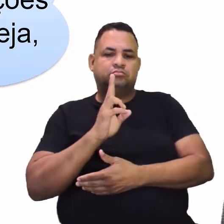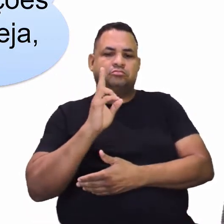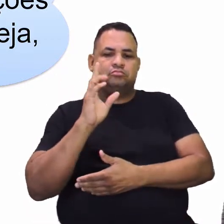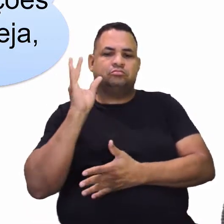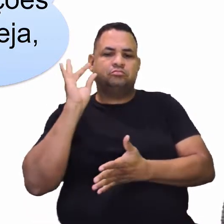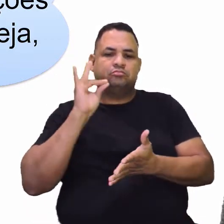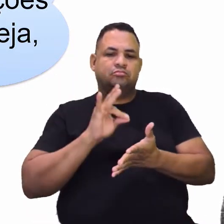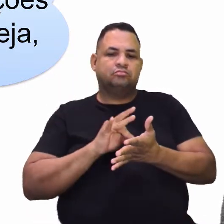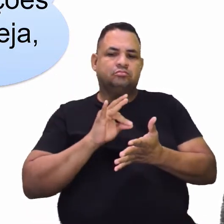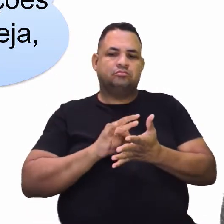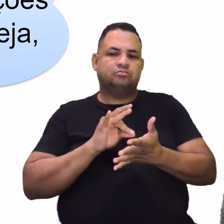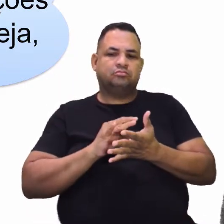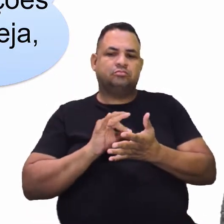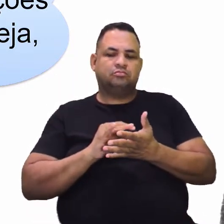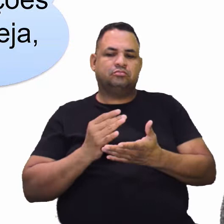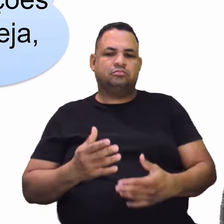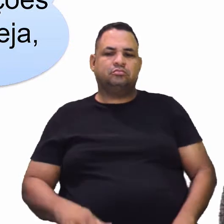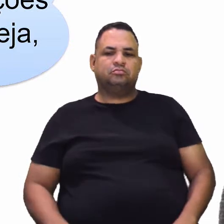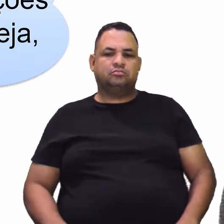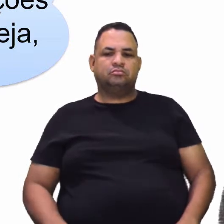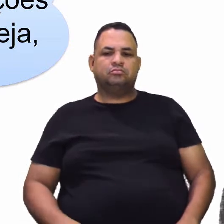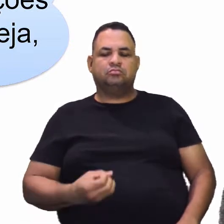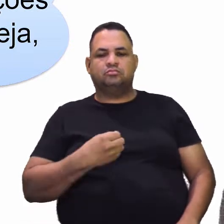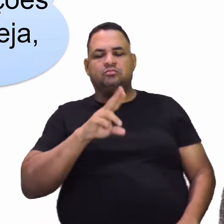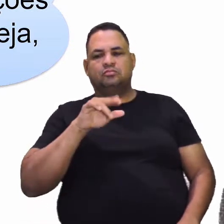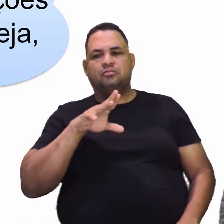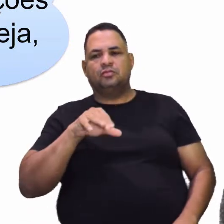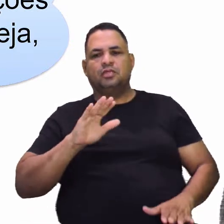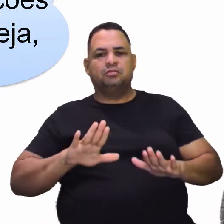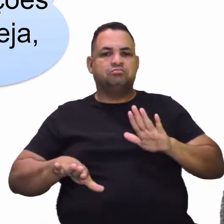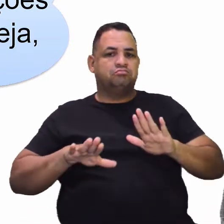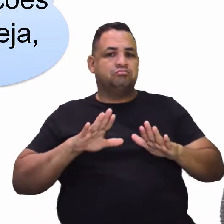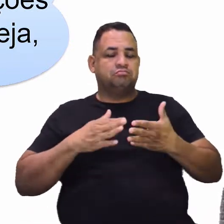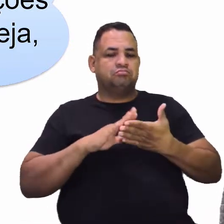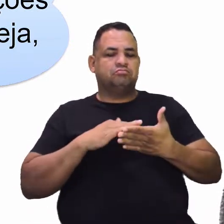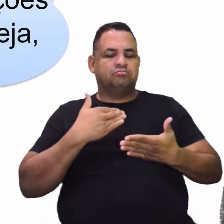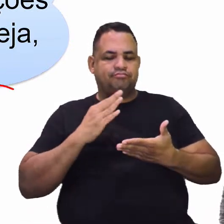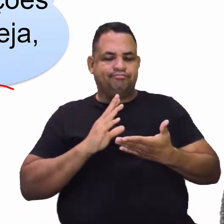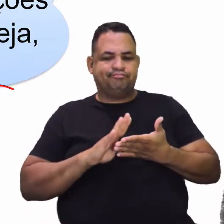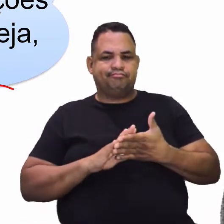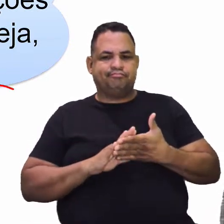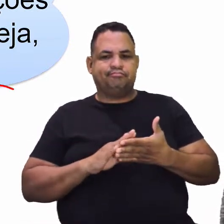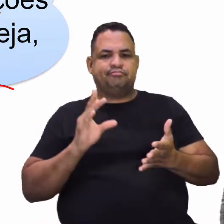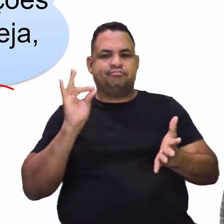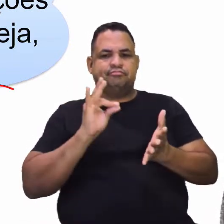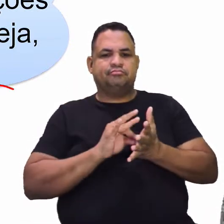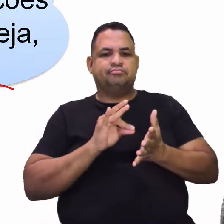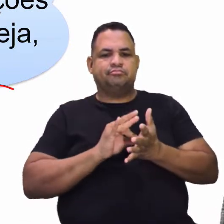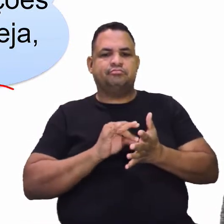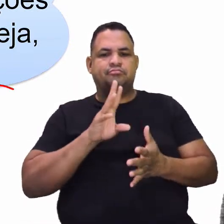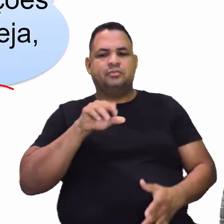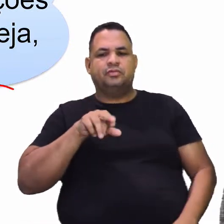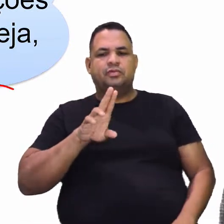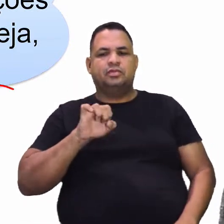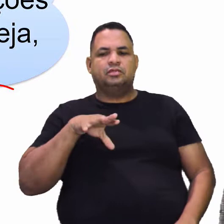as frequências, se é sempre, se é nunca, às vezes, se assim por diante, e verdades